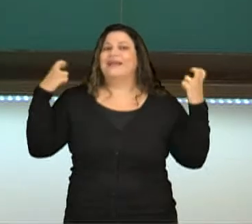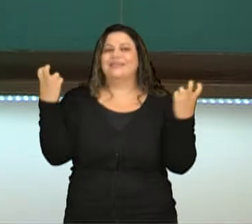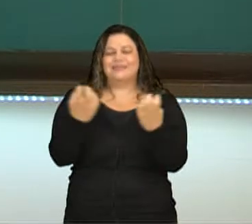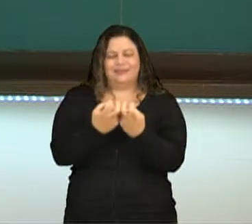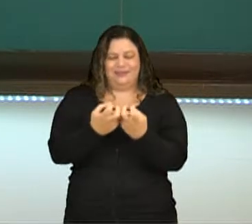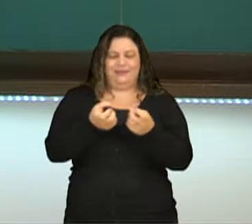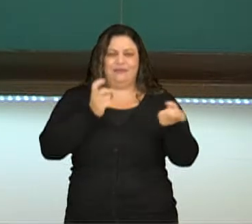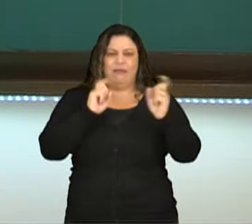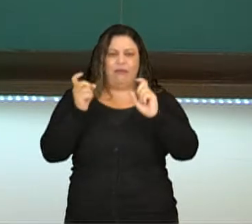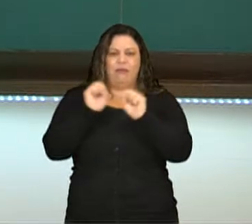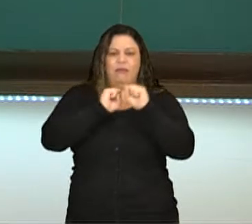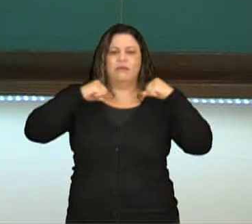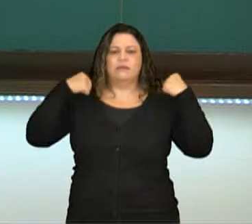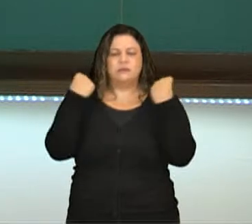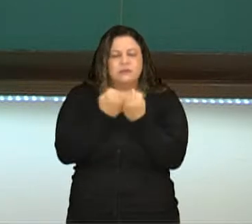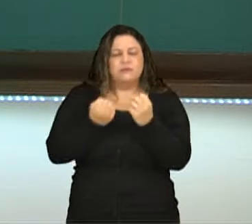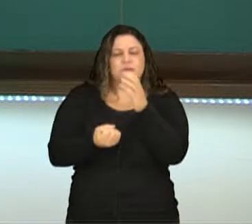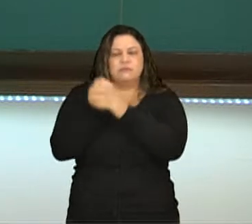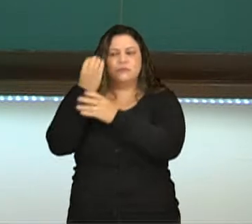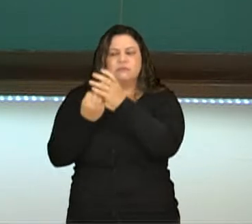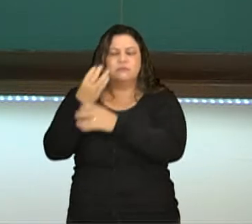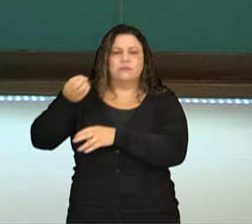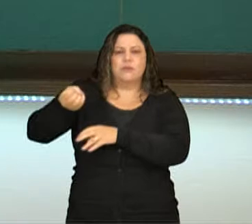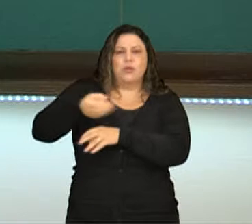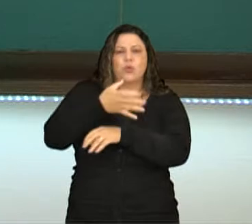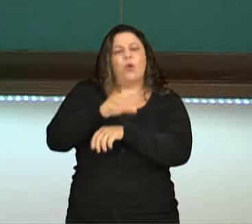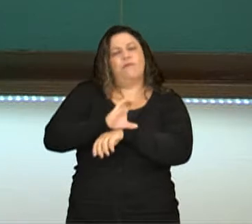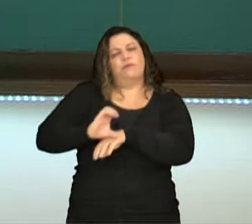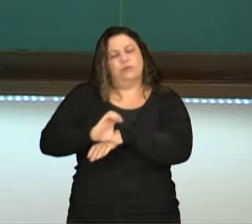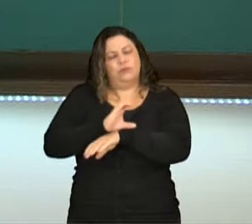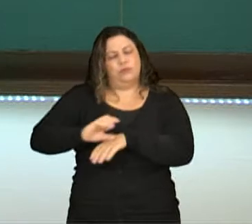uma nova Constituição foi convocada para o ano de